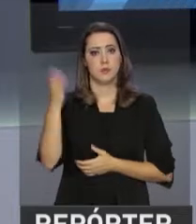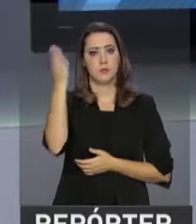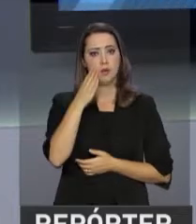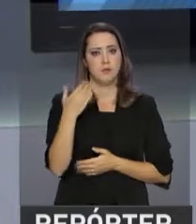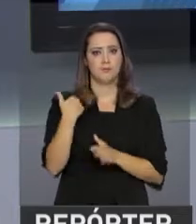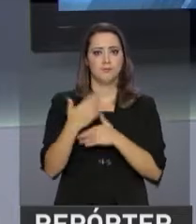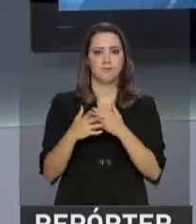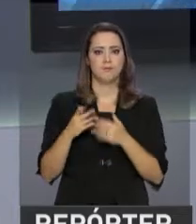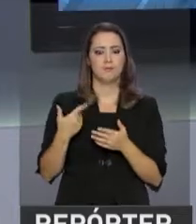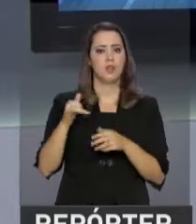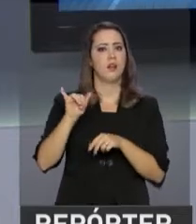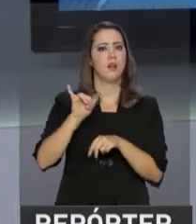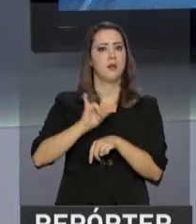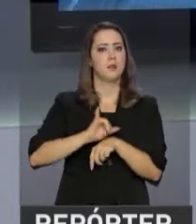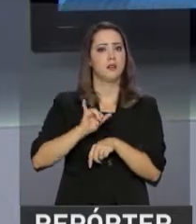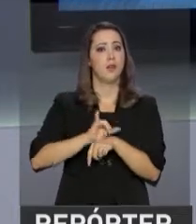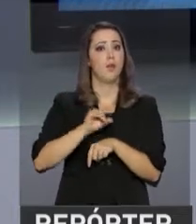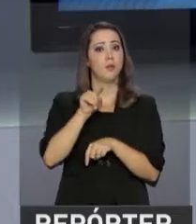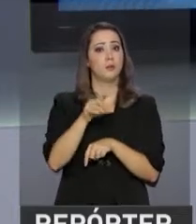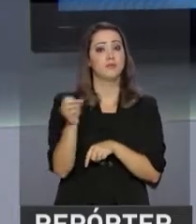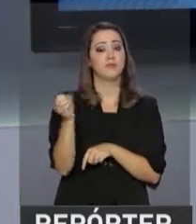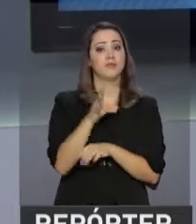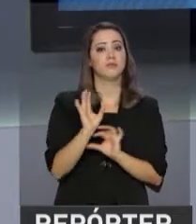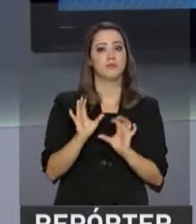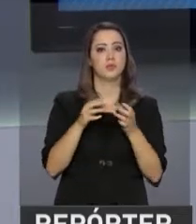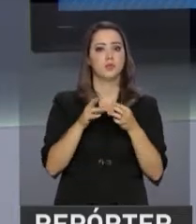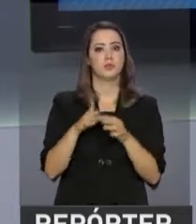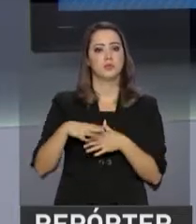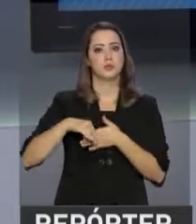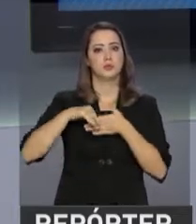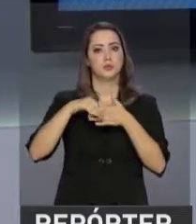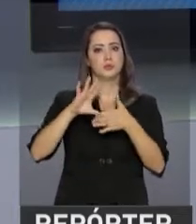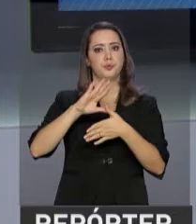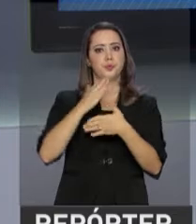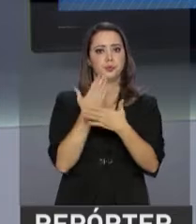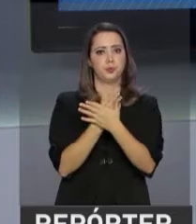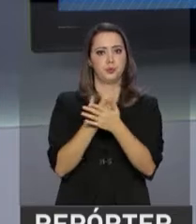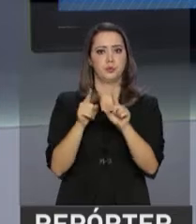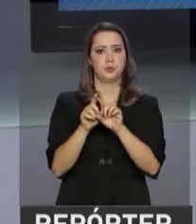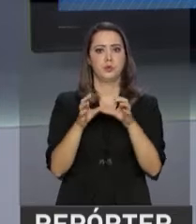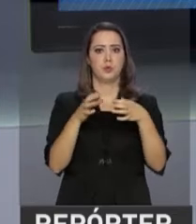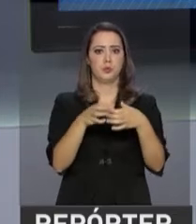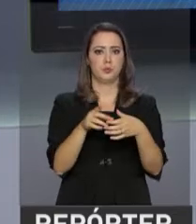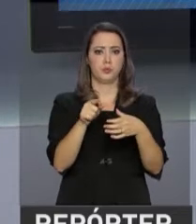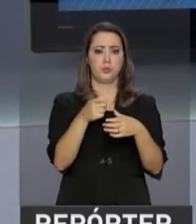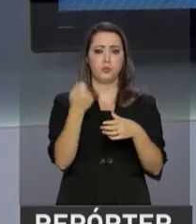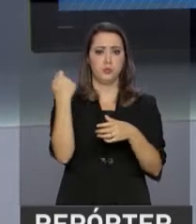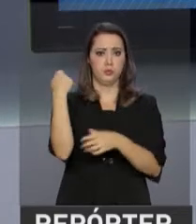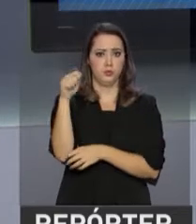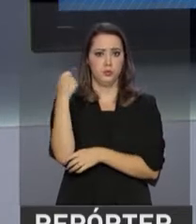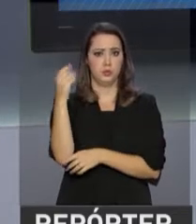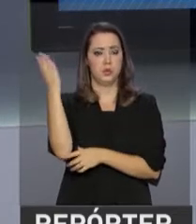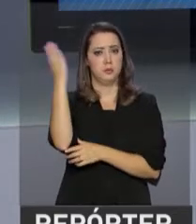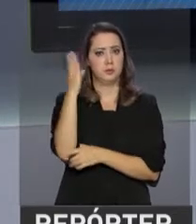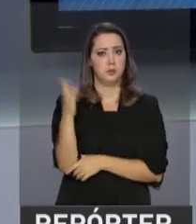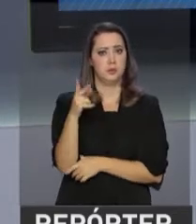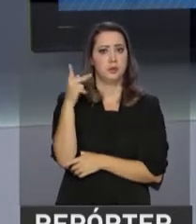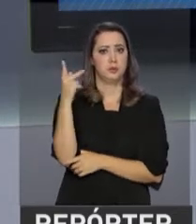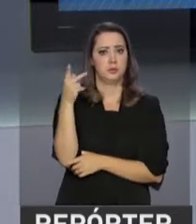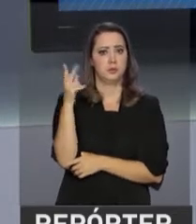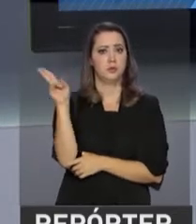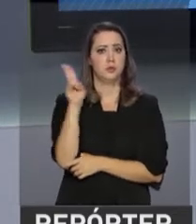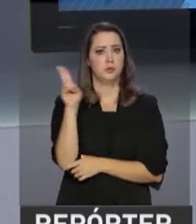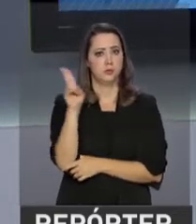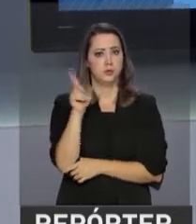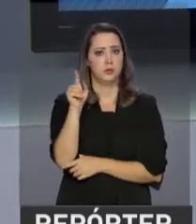brasil vai sediar nesta semana mais uma cúpula de chefes de estado do mercosul o bloco econômico formado por argentina brasil paraguai